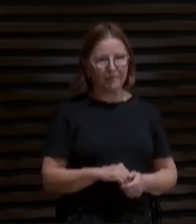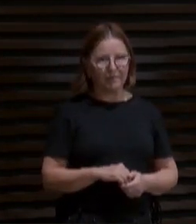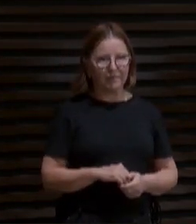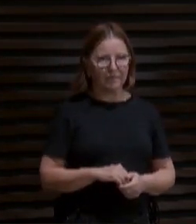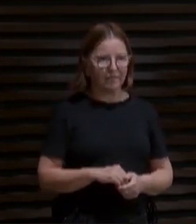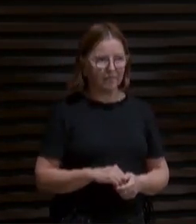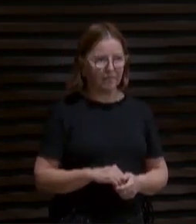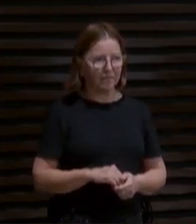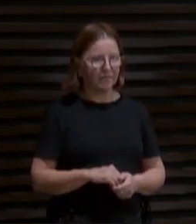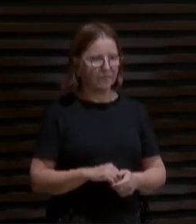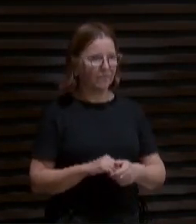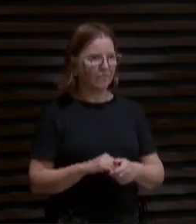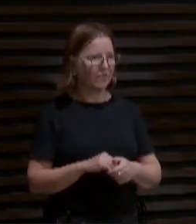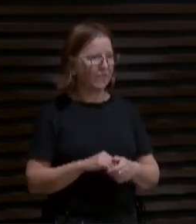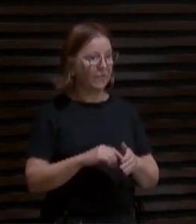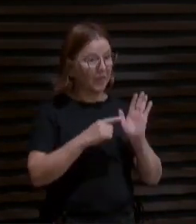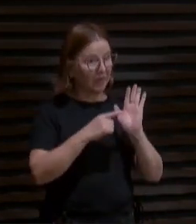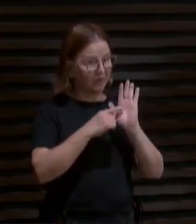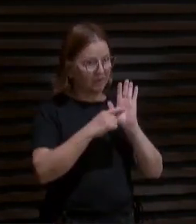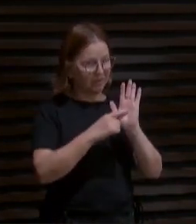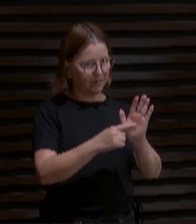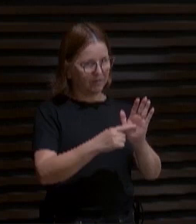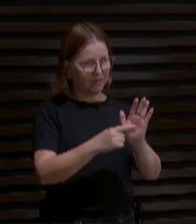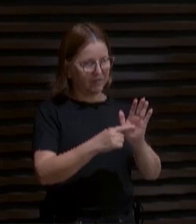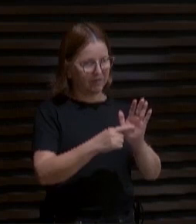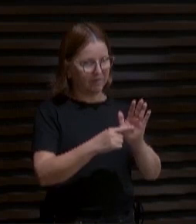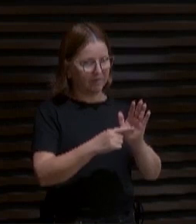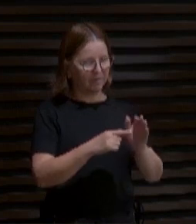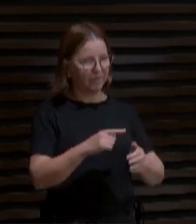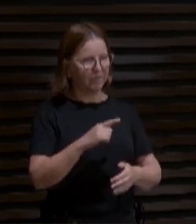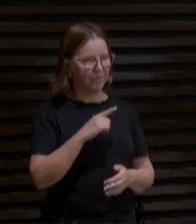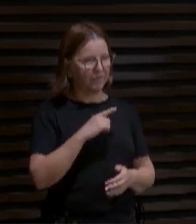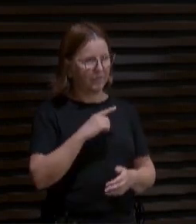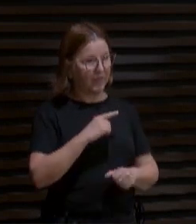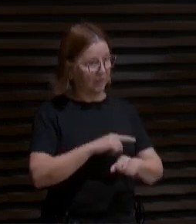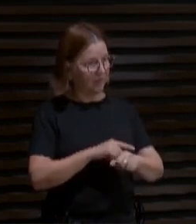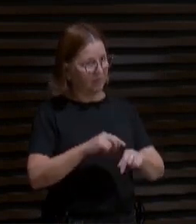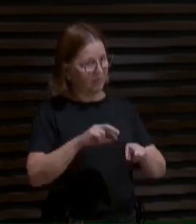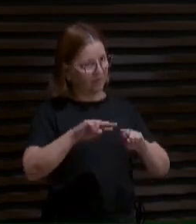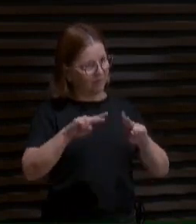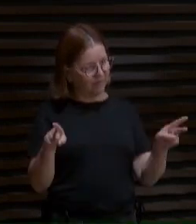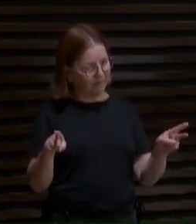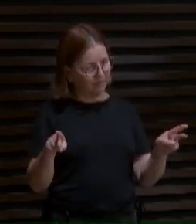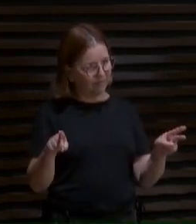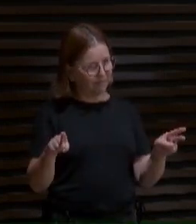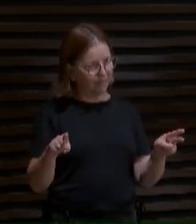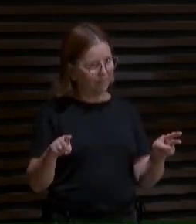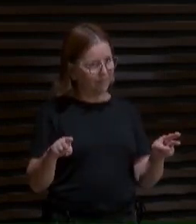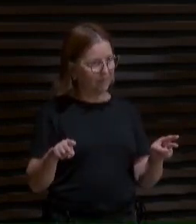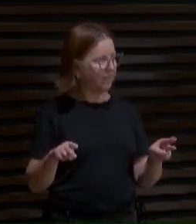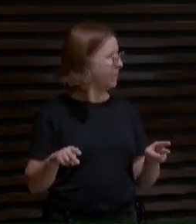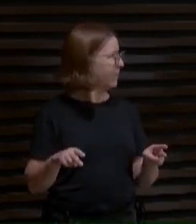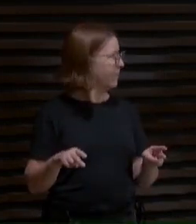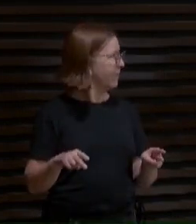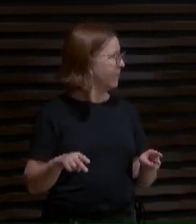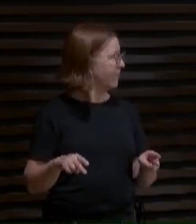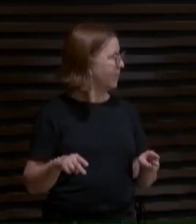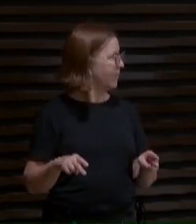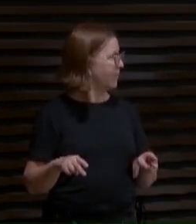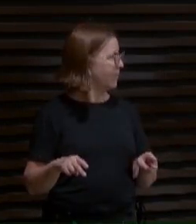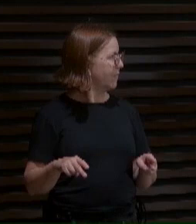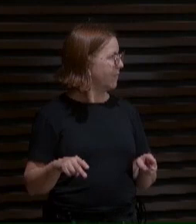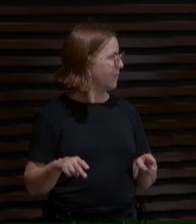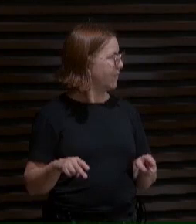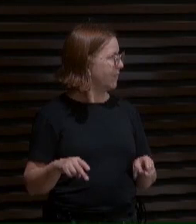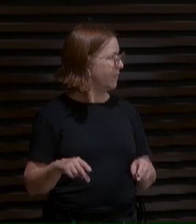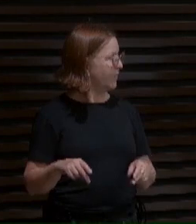Está vendo que ele está mostrando que existem tempos diferentes. Eu quero um dia fazer um trabalho dos 7